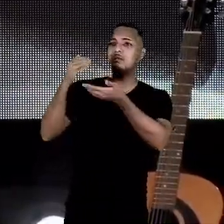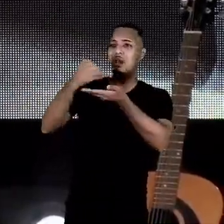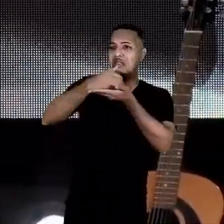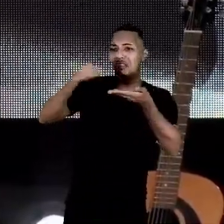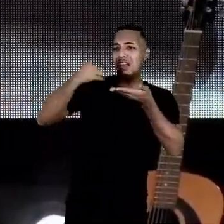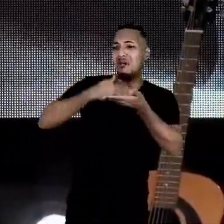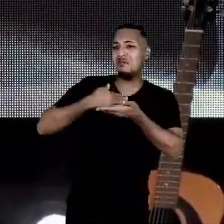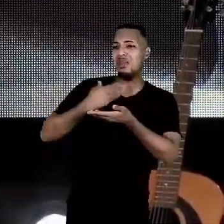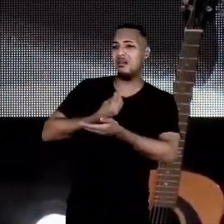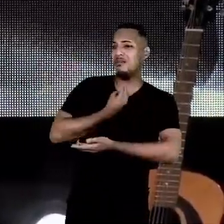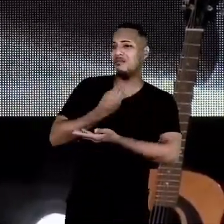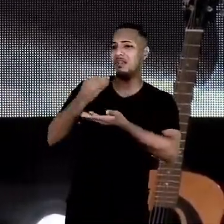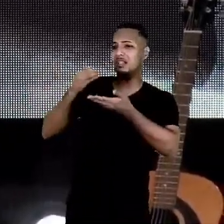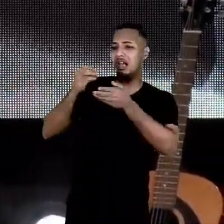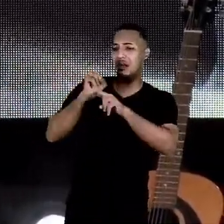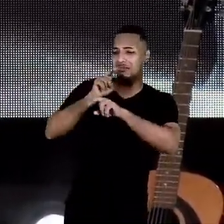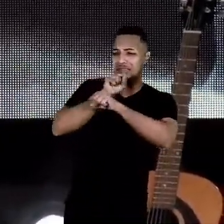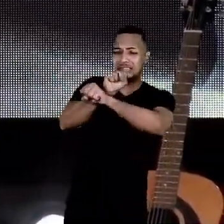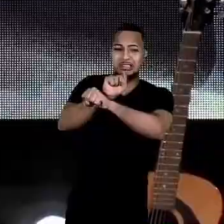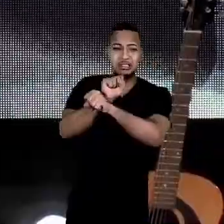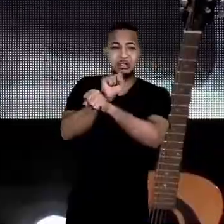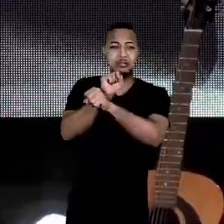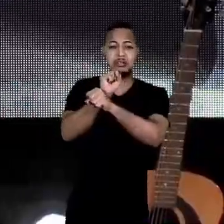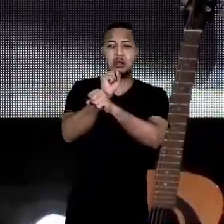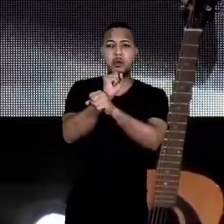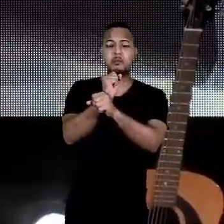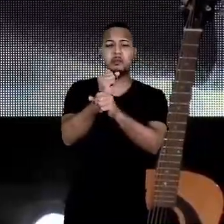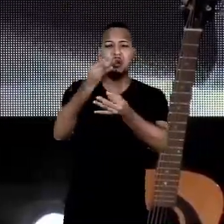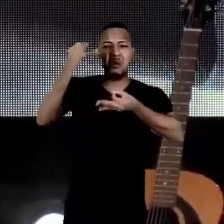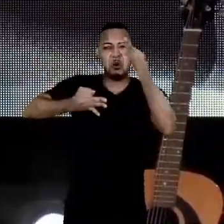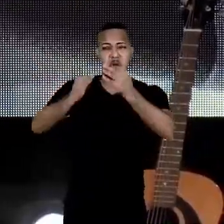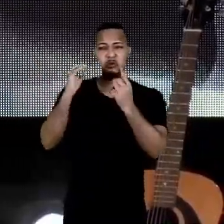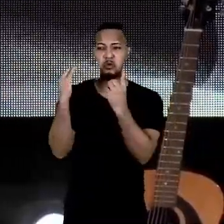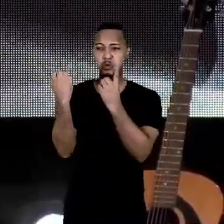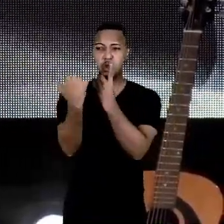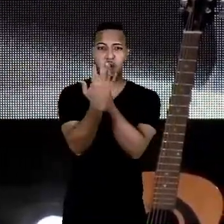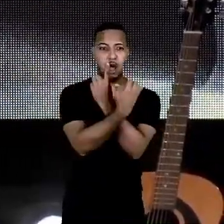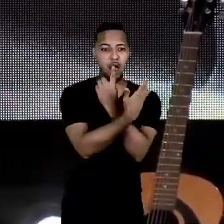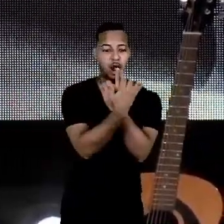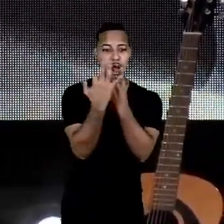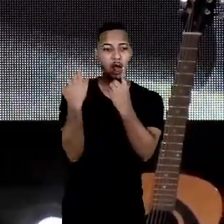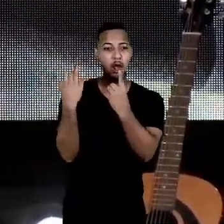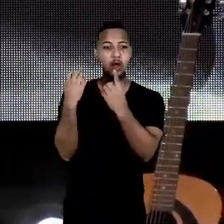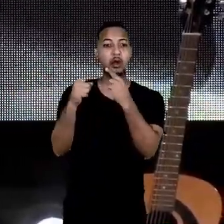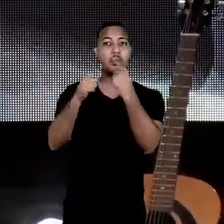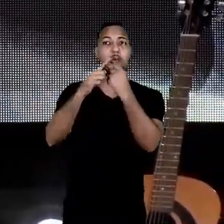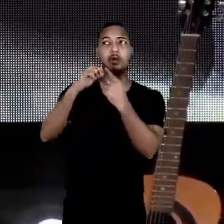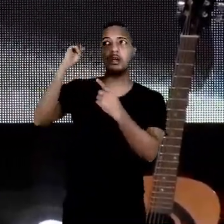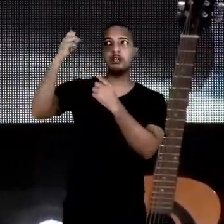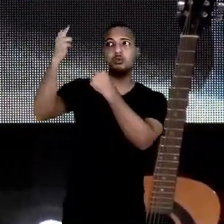nome. Os justos me rodearão, pois me fizestes bem.